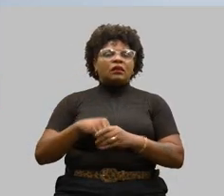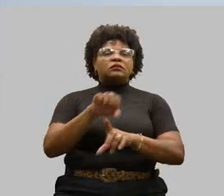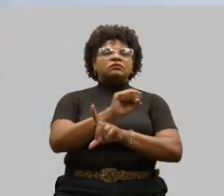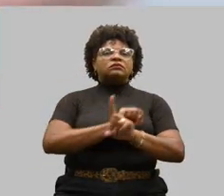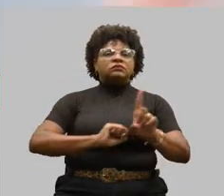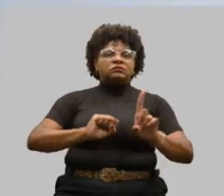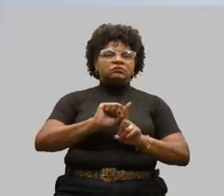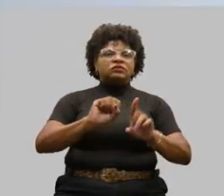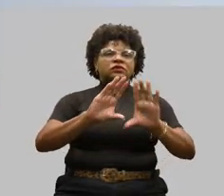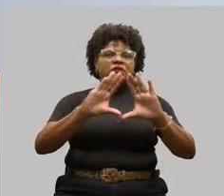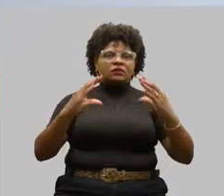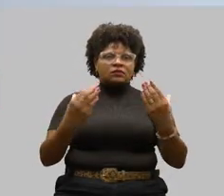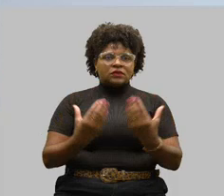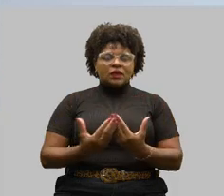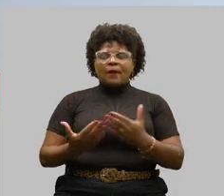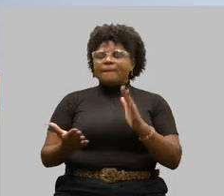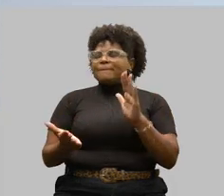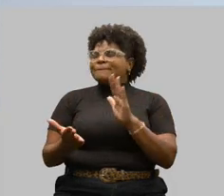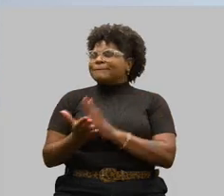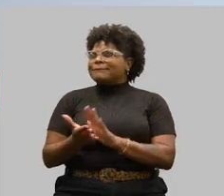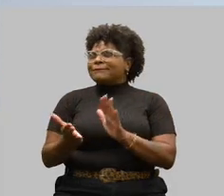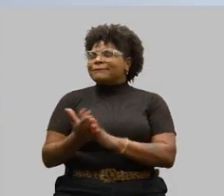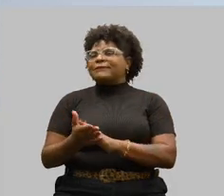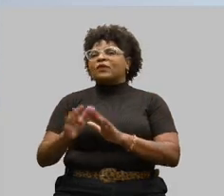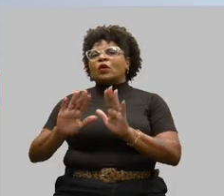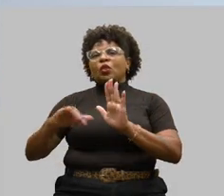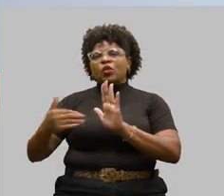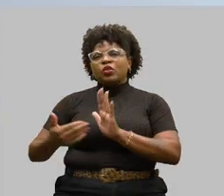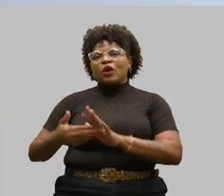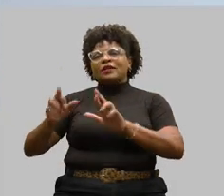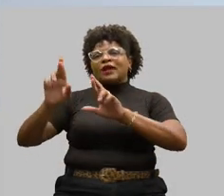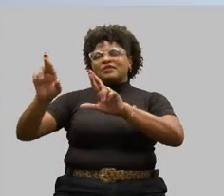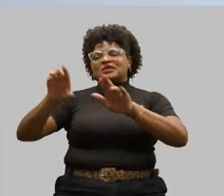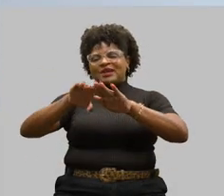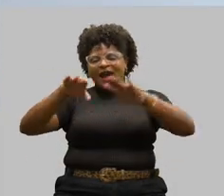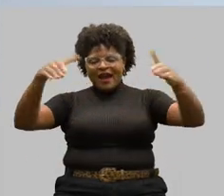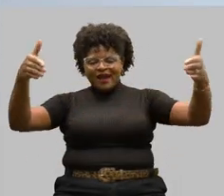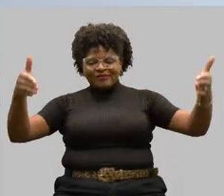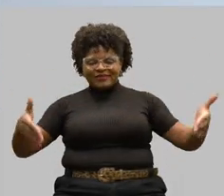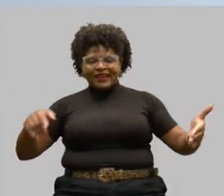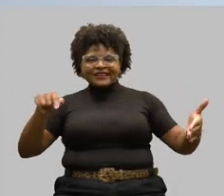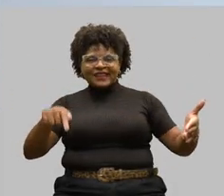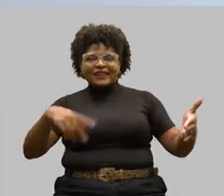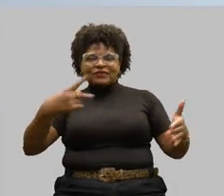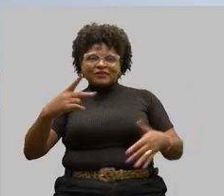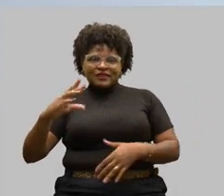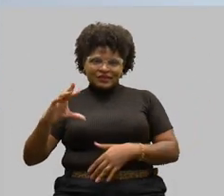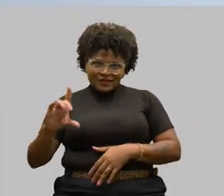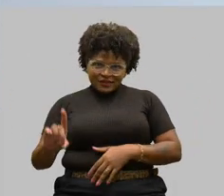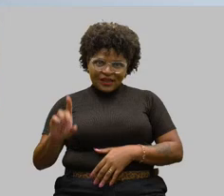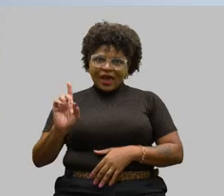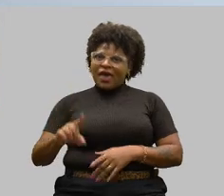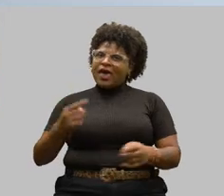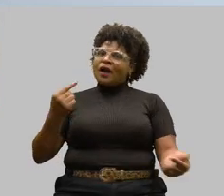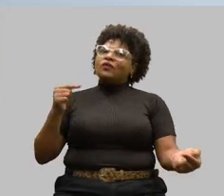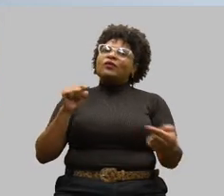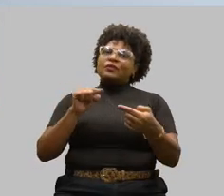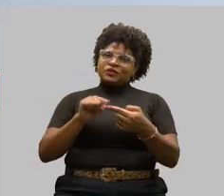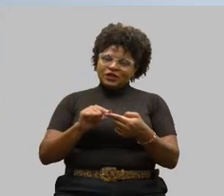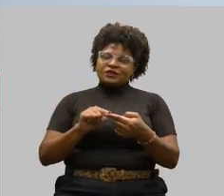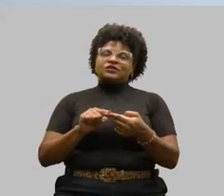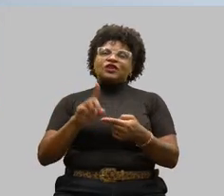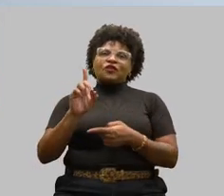parabenizo pela representatividade na mesa é um objetivo disso é propiciar o desenvolvimento pessoal e social